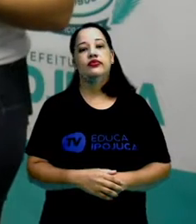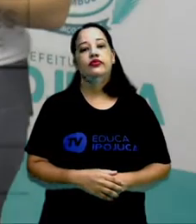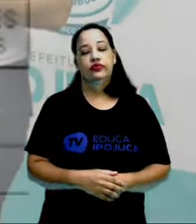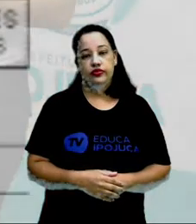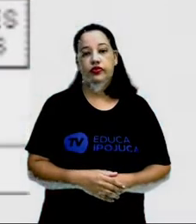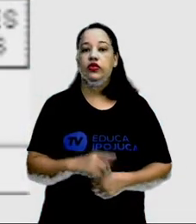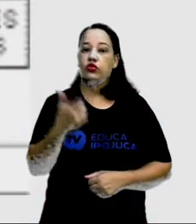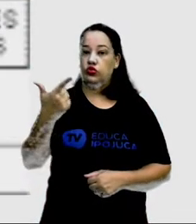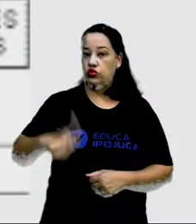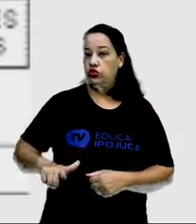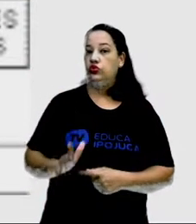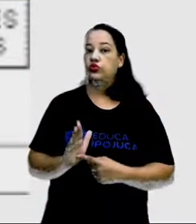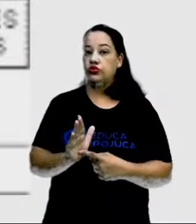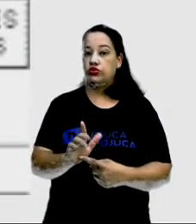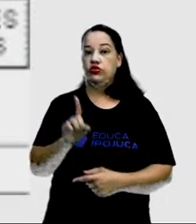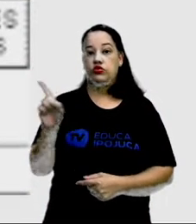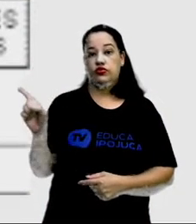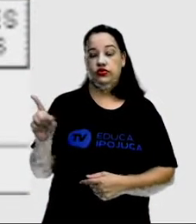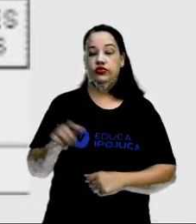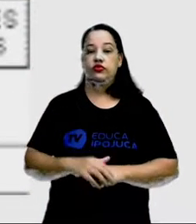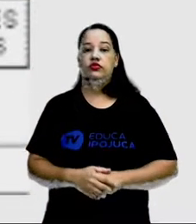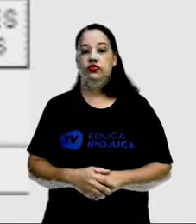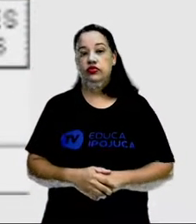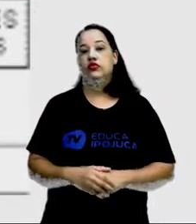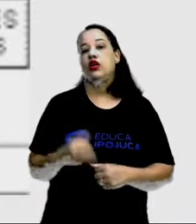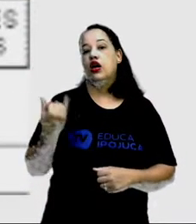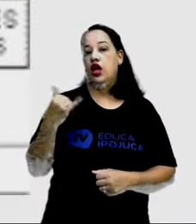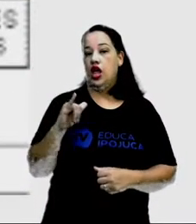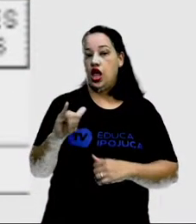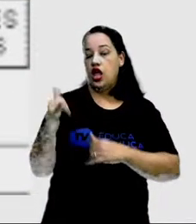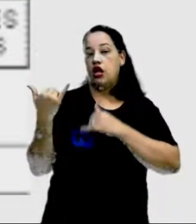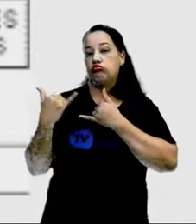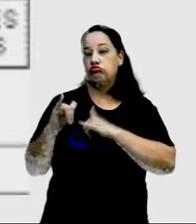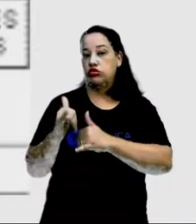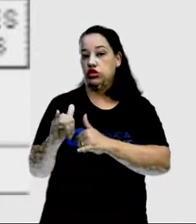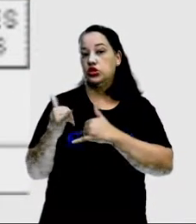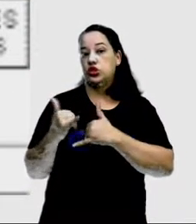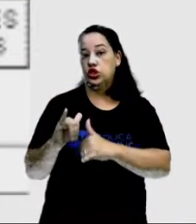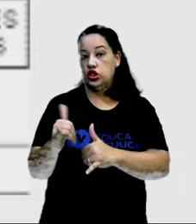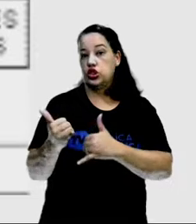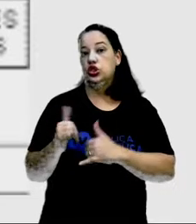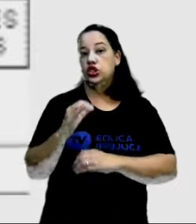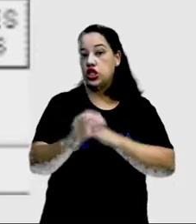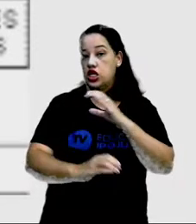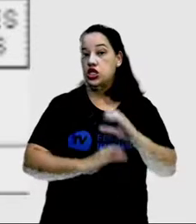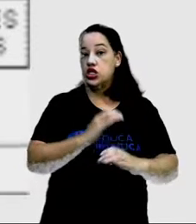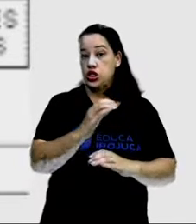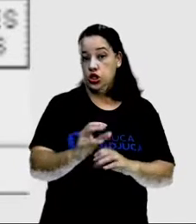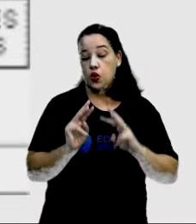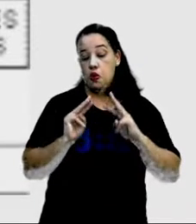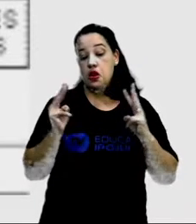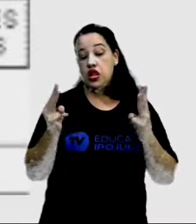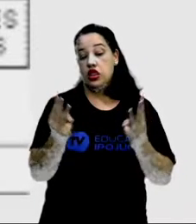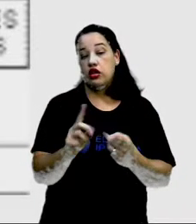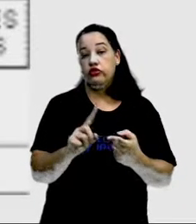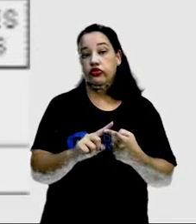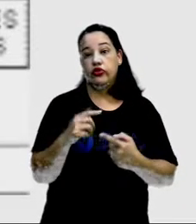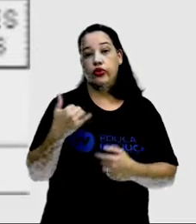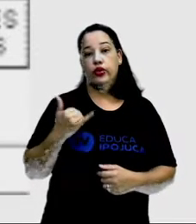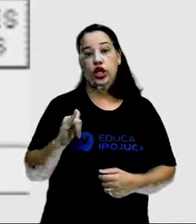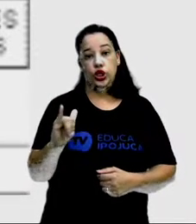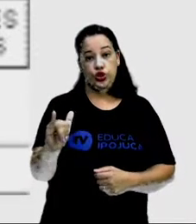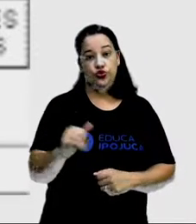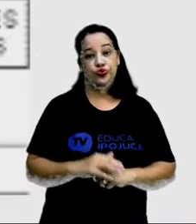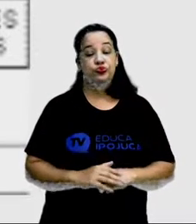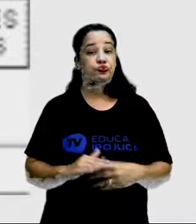Aqui, mais uma vez, eu apresento para vocês um fluxo de energia, o ciclo da matéria e a perda da energia. E que para que tudo